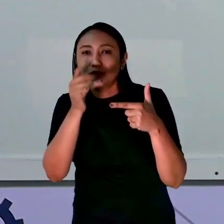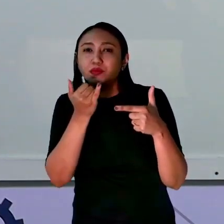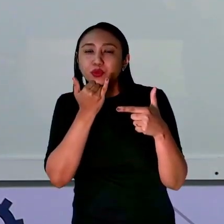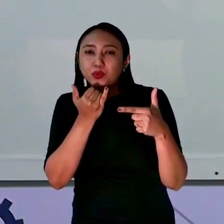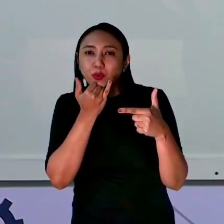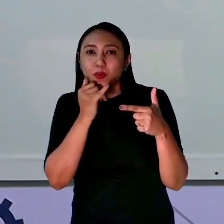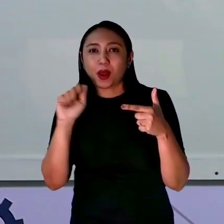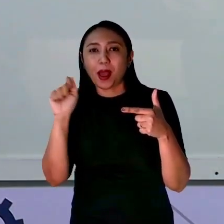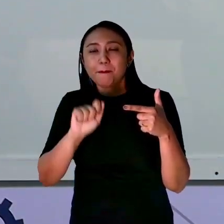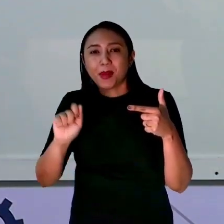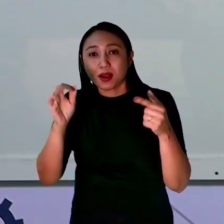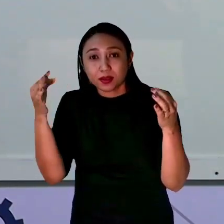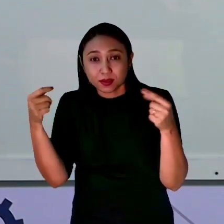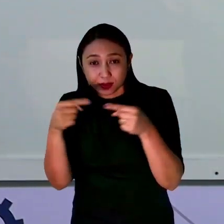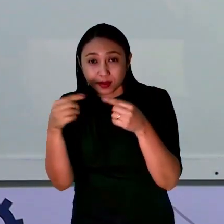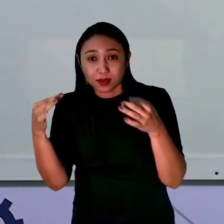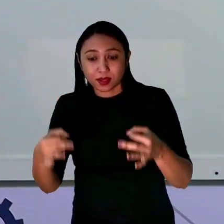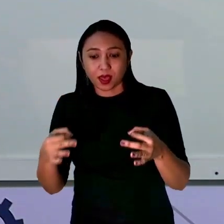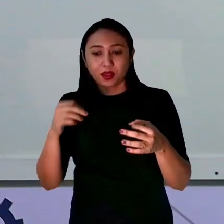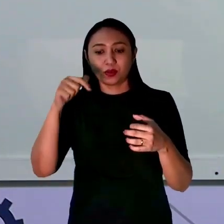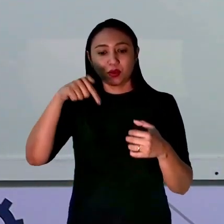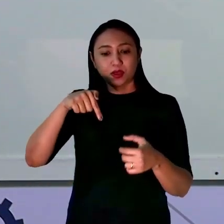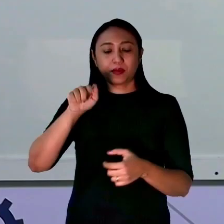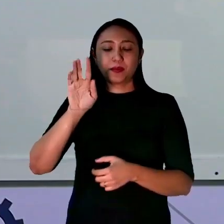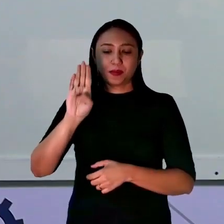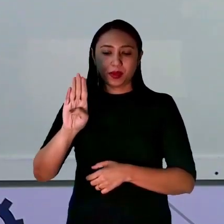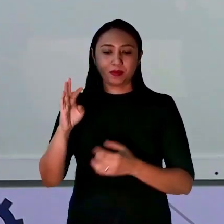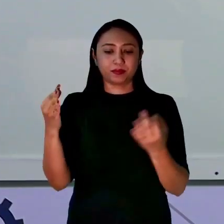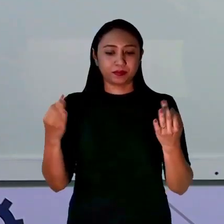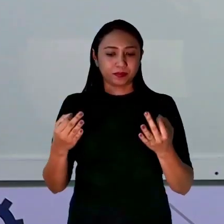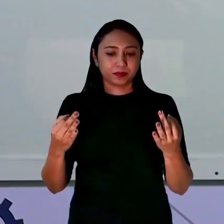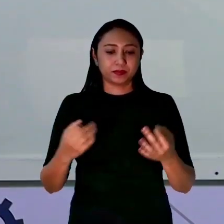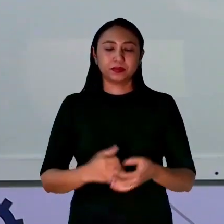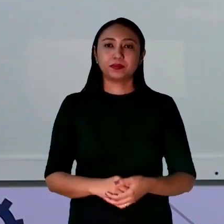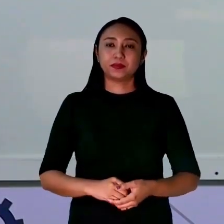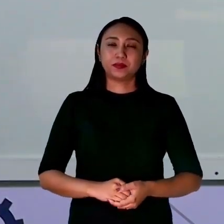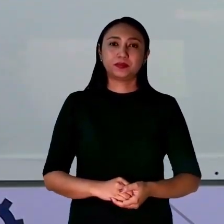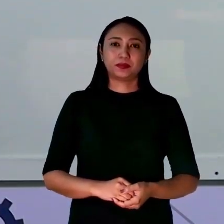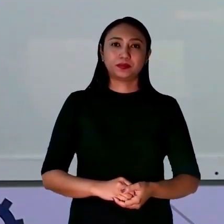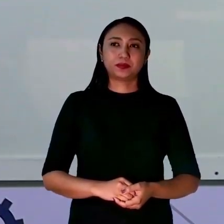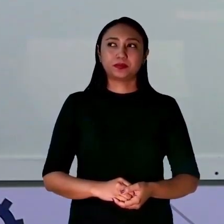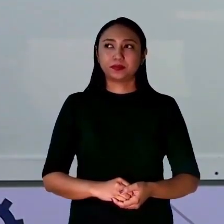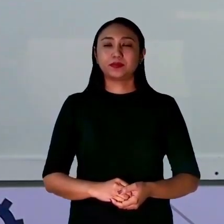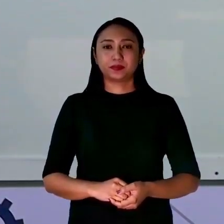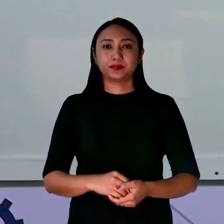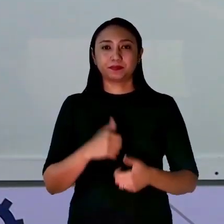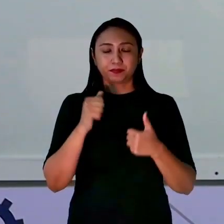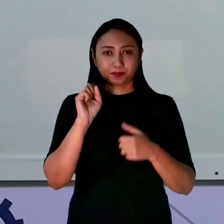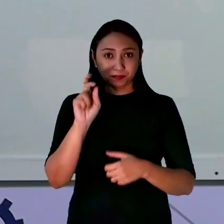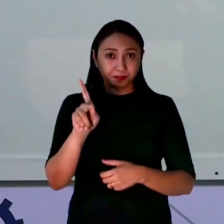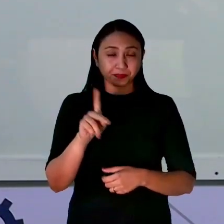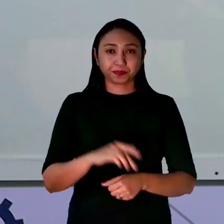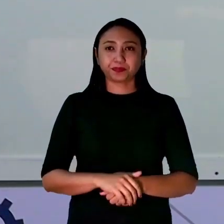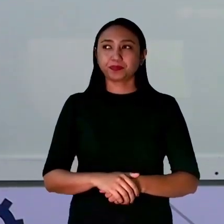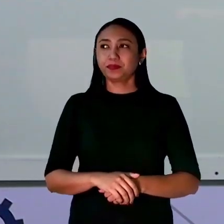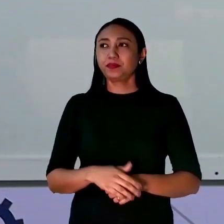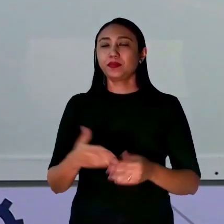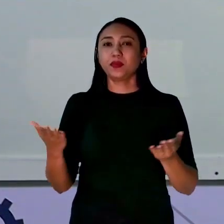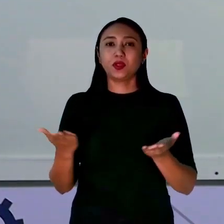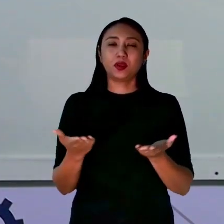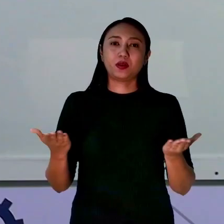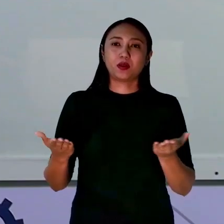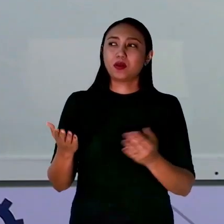QB. Fica a correção para vocês bem aqui. Na hora da inversão, eu repeti, tá? Agora, olha